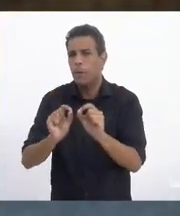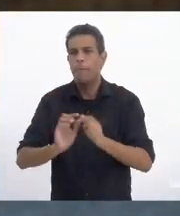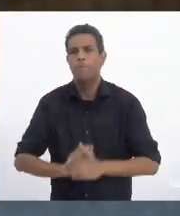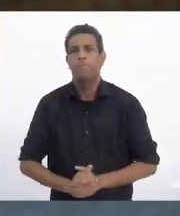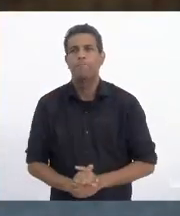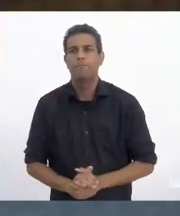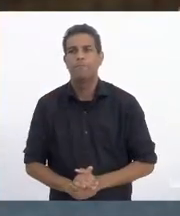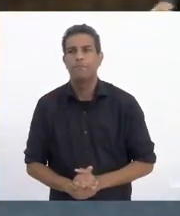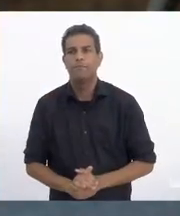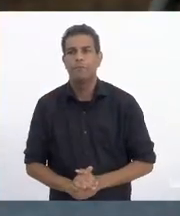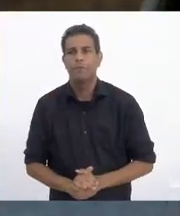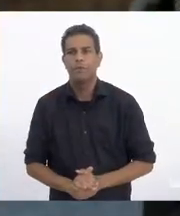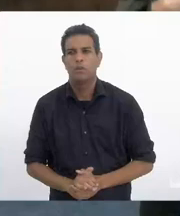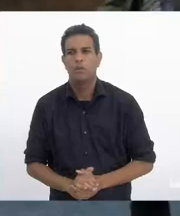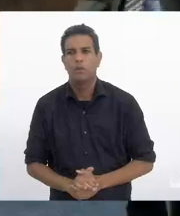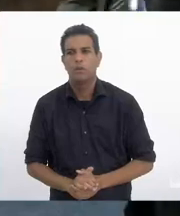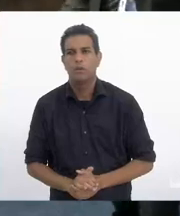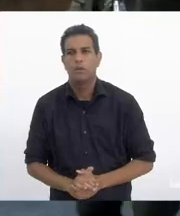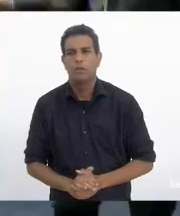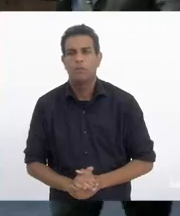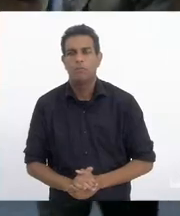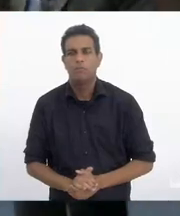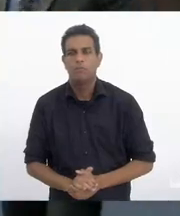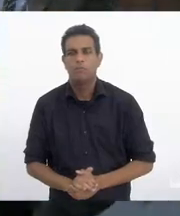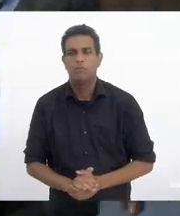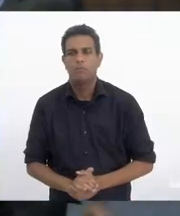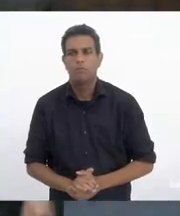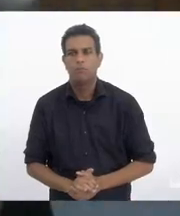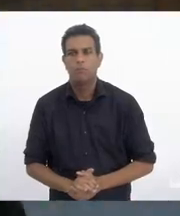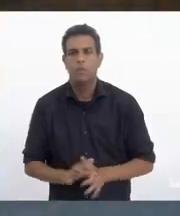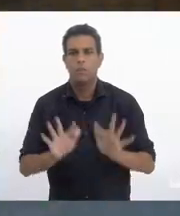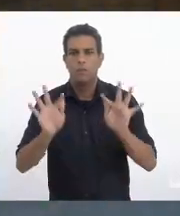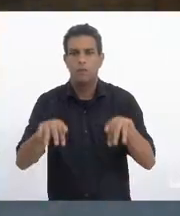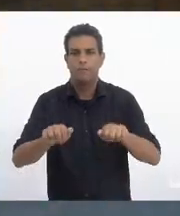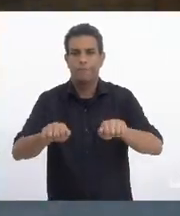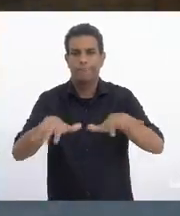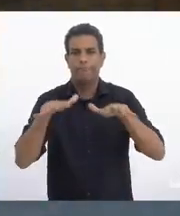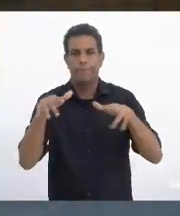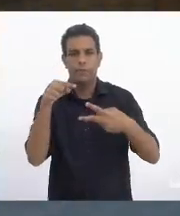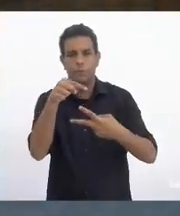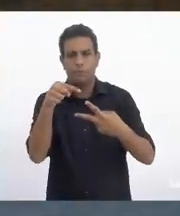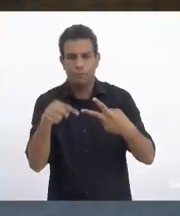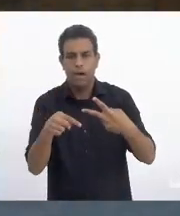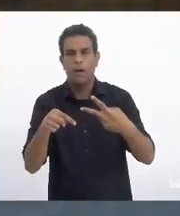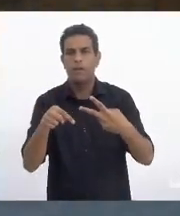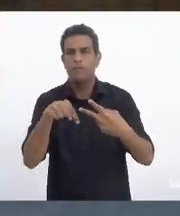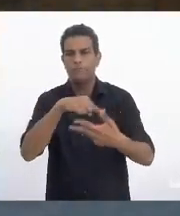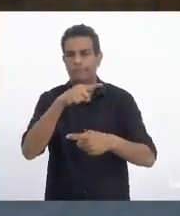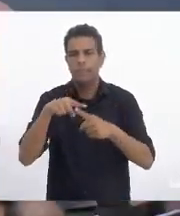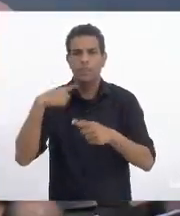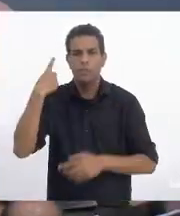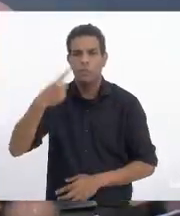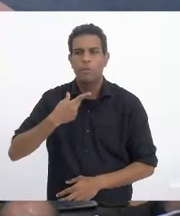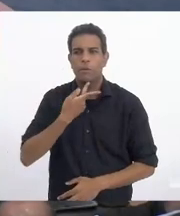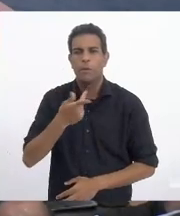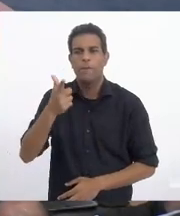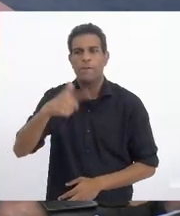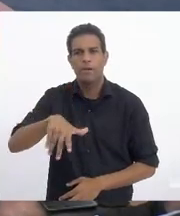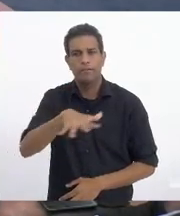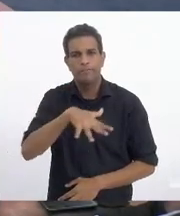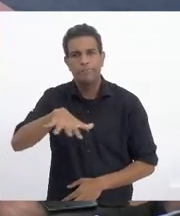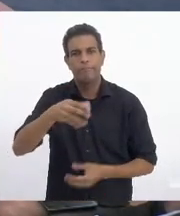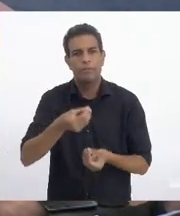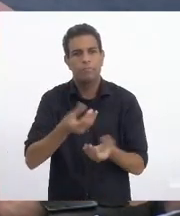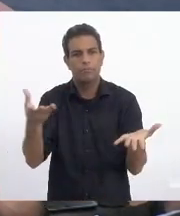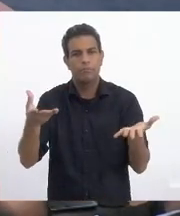E eu vou encerrar, pode pegar o microfone e vai até aí. E eu vou encerrar a nossa audiência com a fala dos deputados. E repito, se quiserem